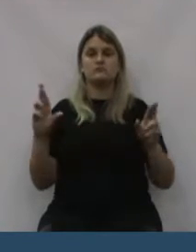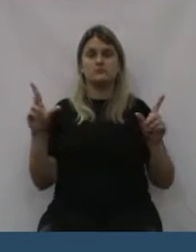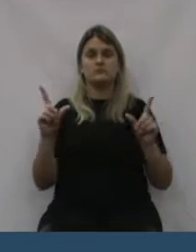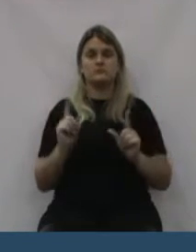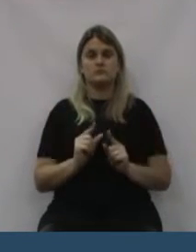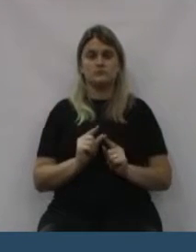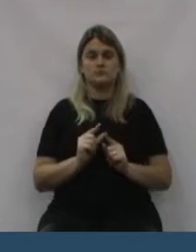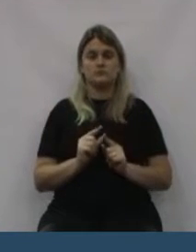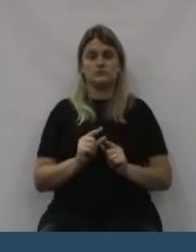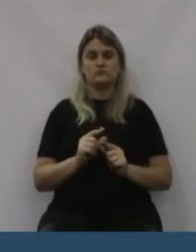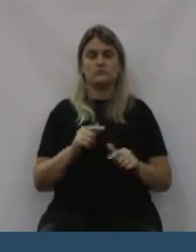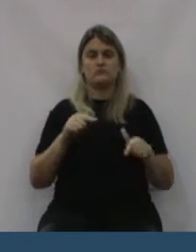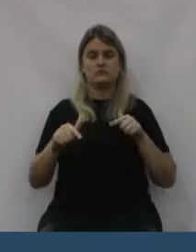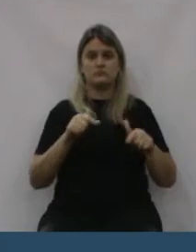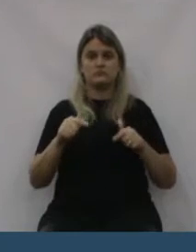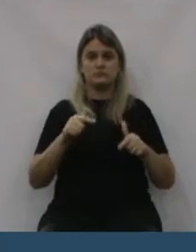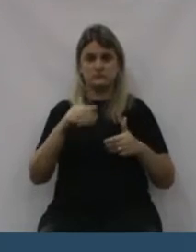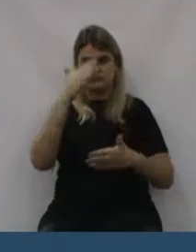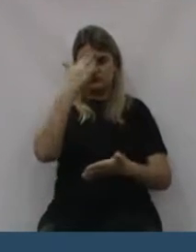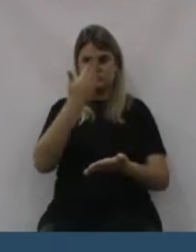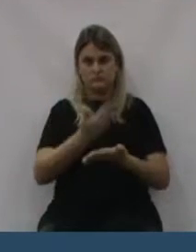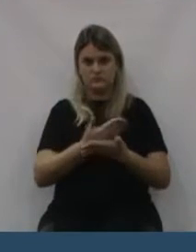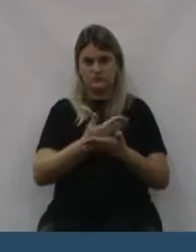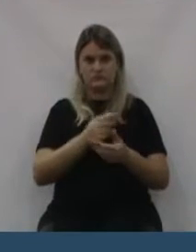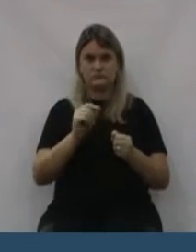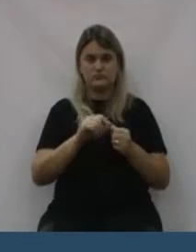lei orgânica e definir,